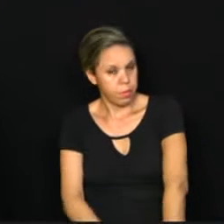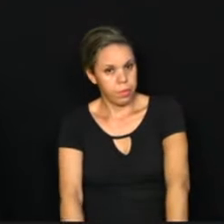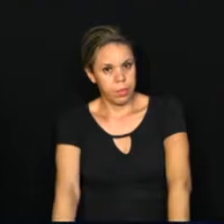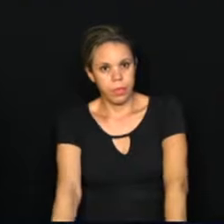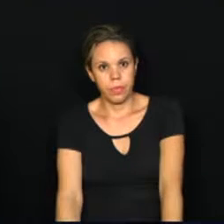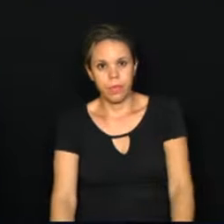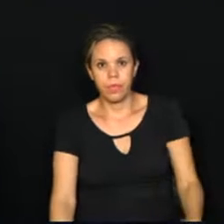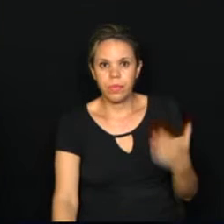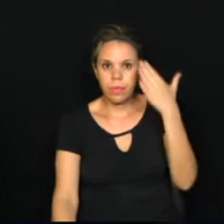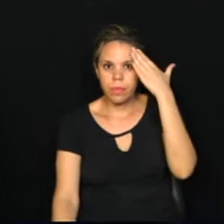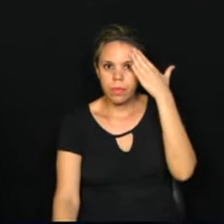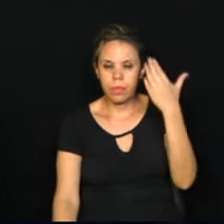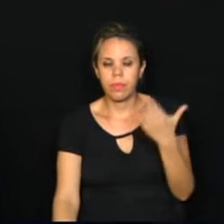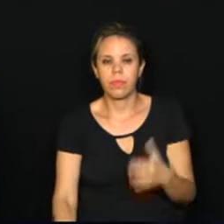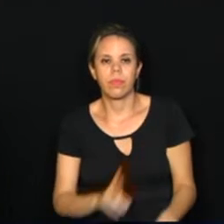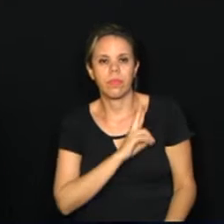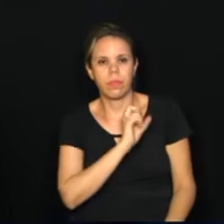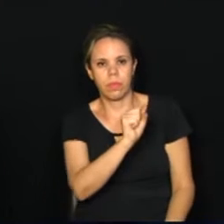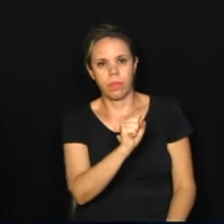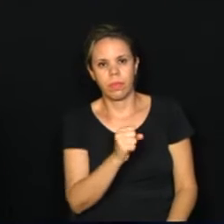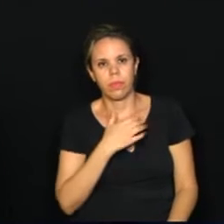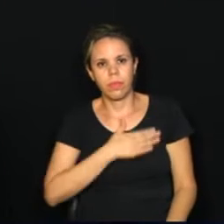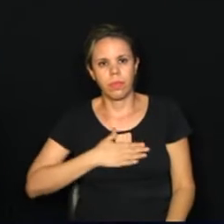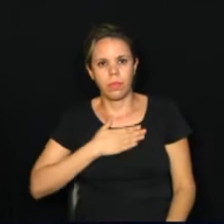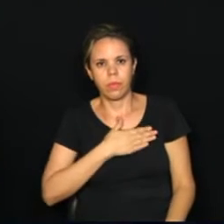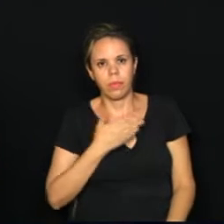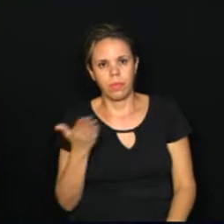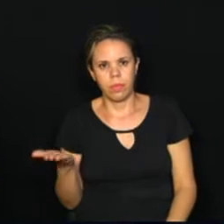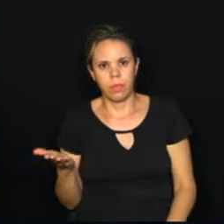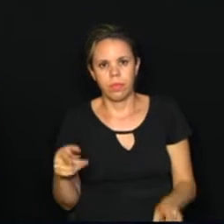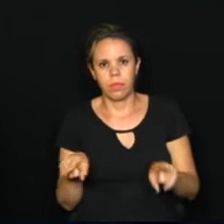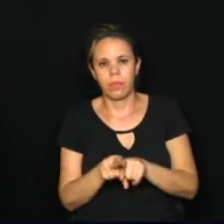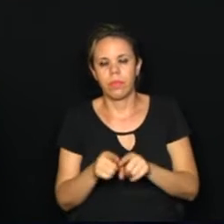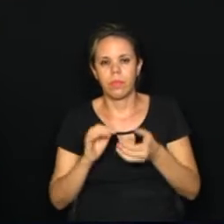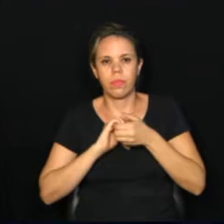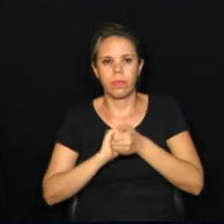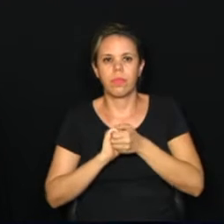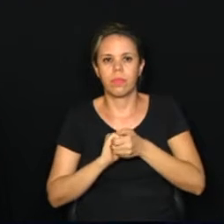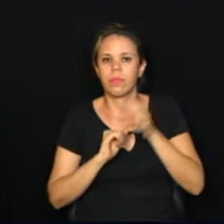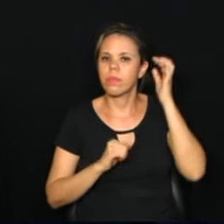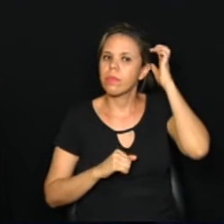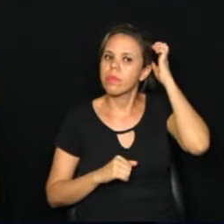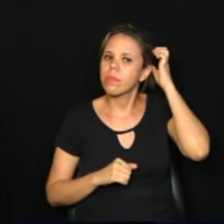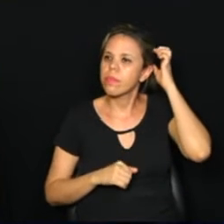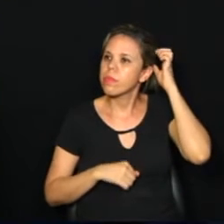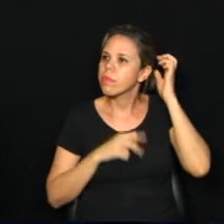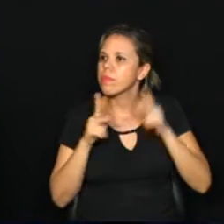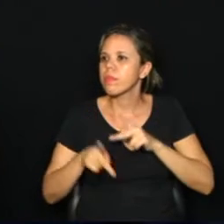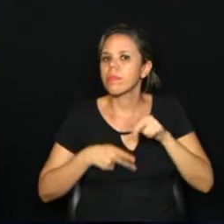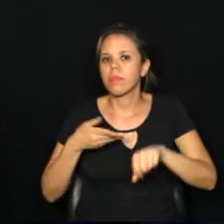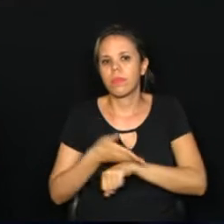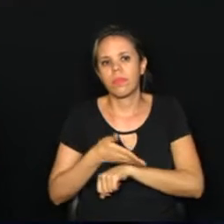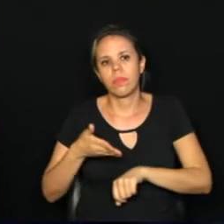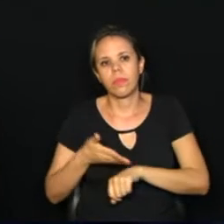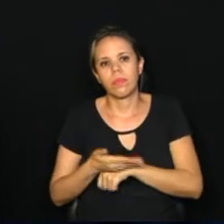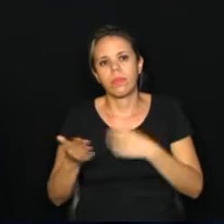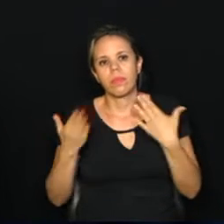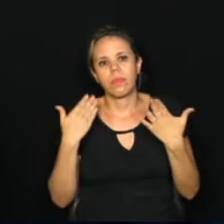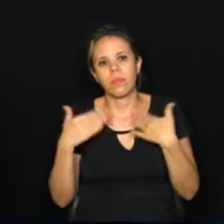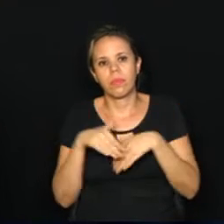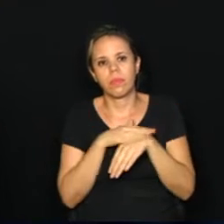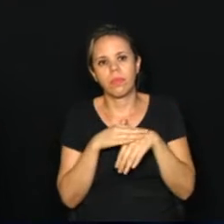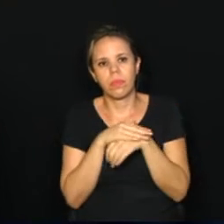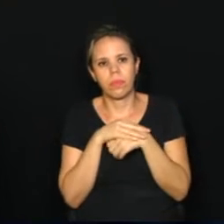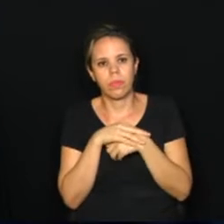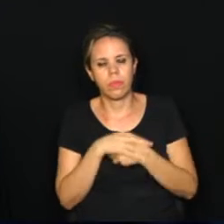Eu que agradeço, Rossini. Gostaria aqui também de cumprimentar os demais participantes aqui da nossa roda de conversa,